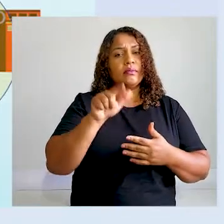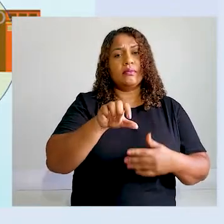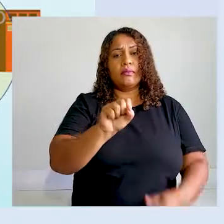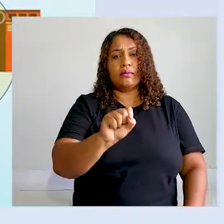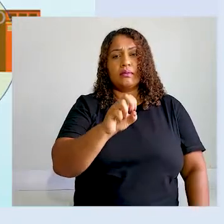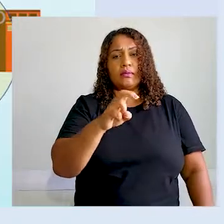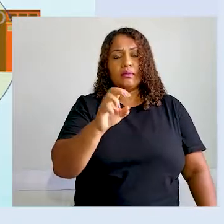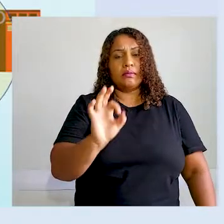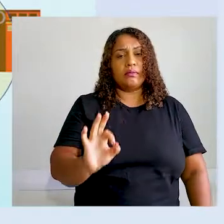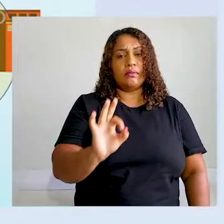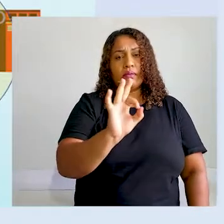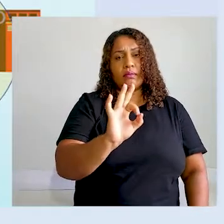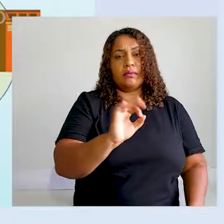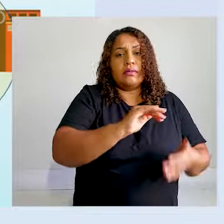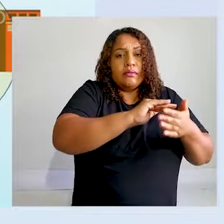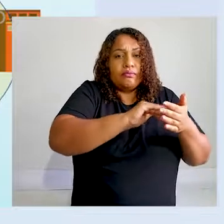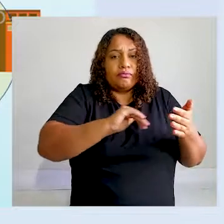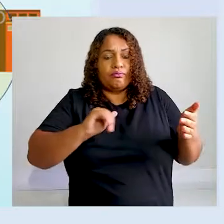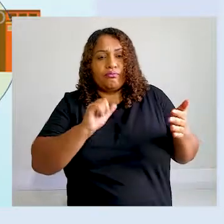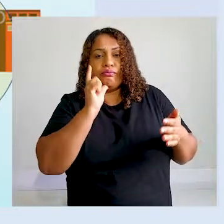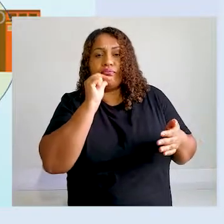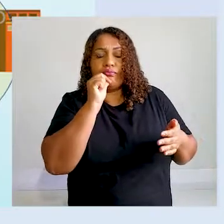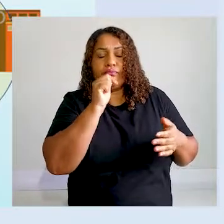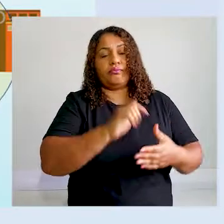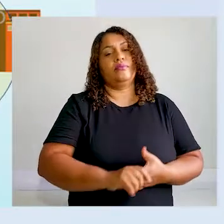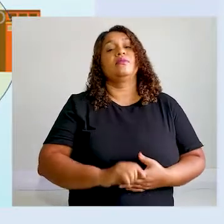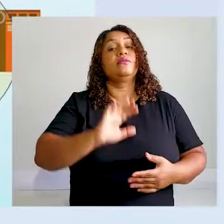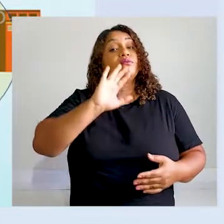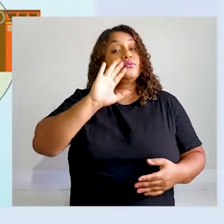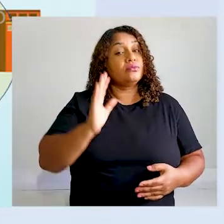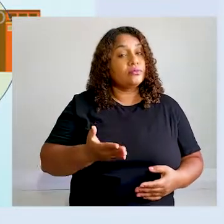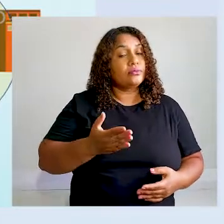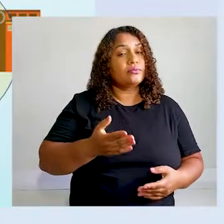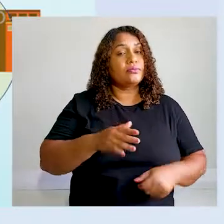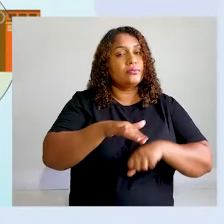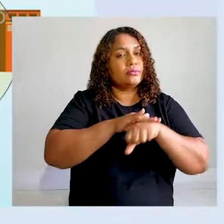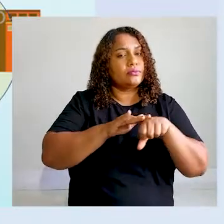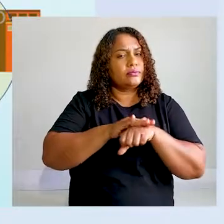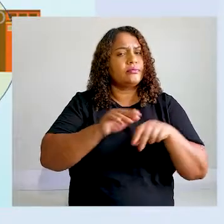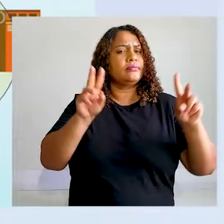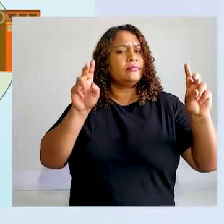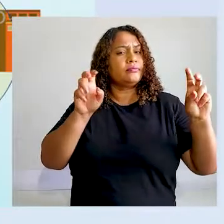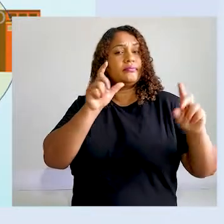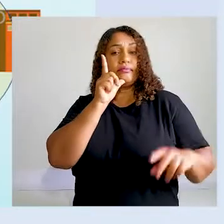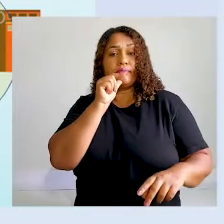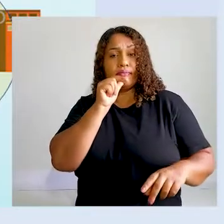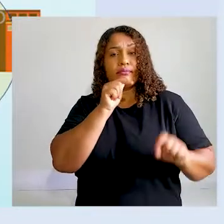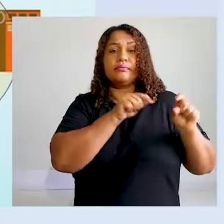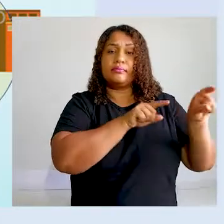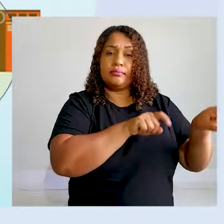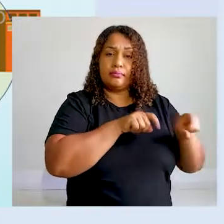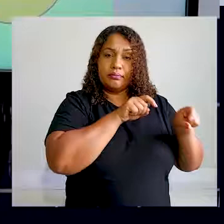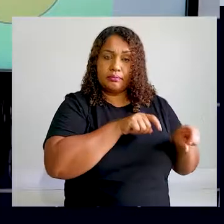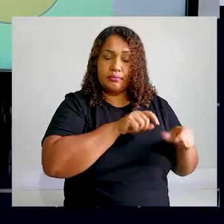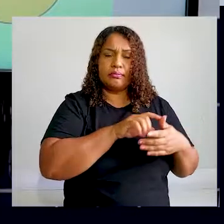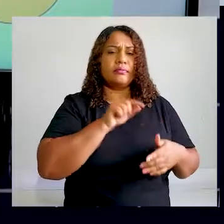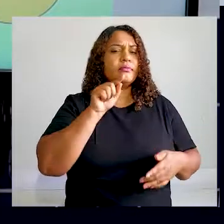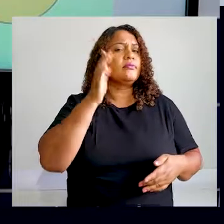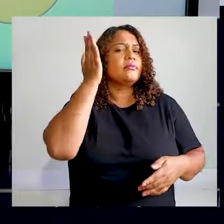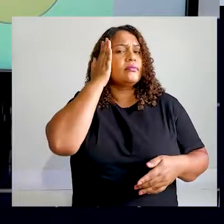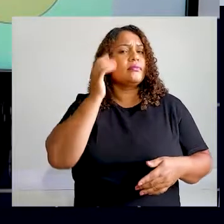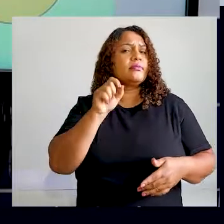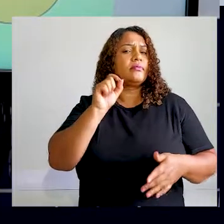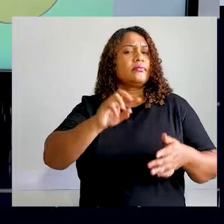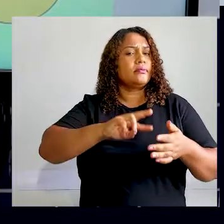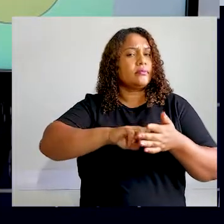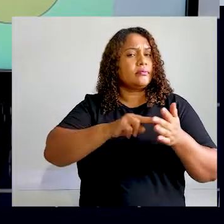representam cerca de 85% da retirada total. Já que estamos falando sobre água e agricultura,